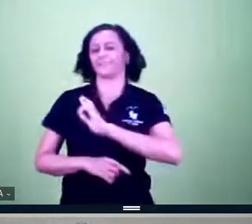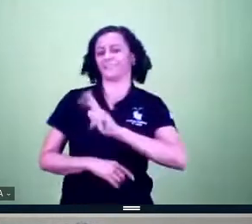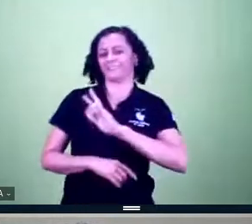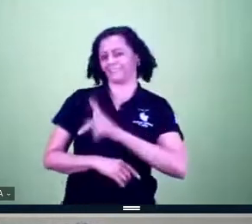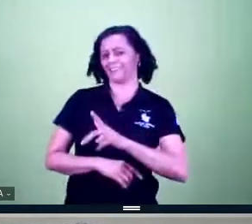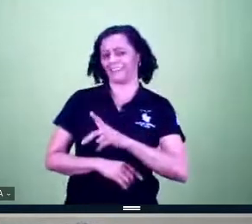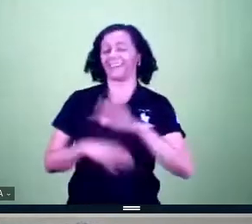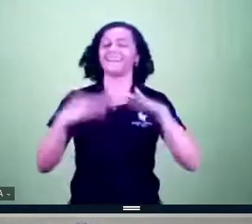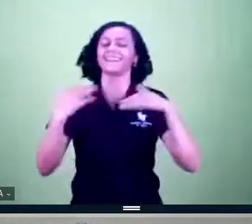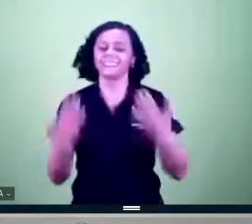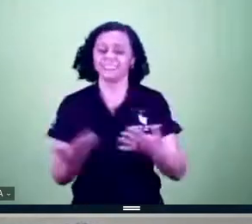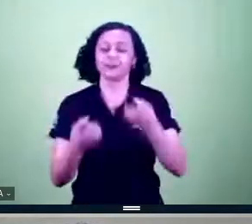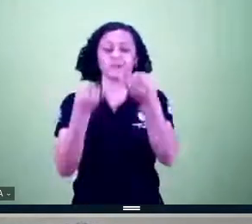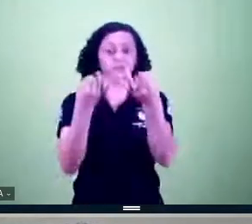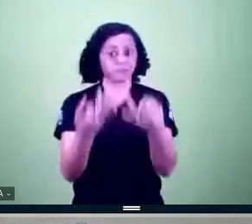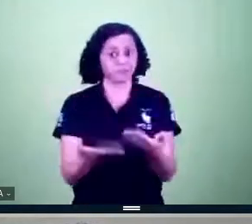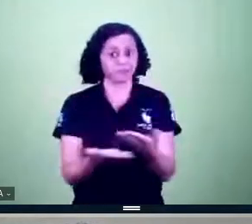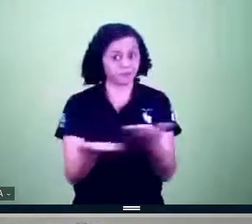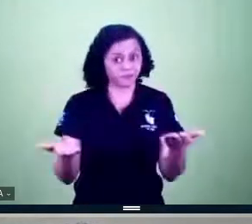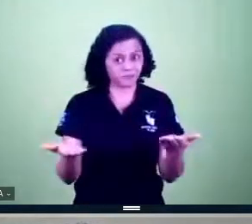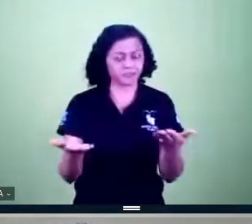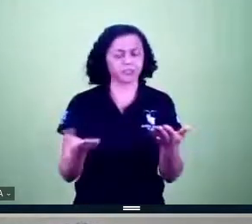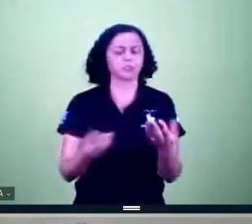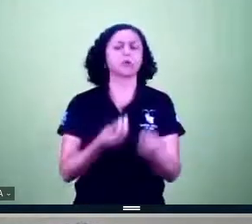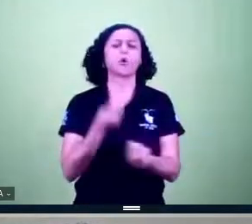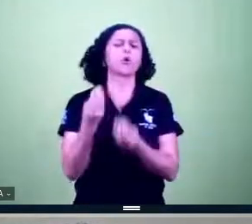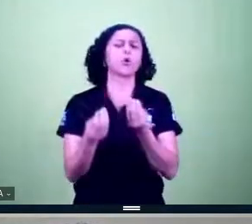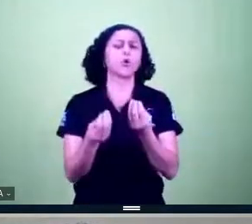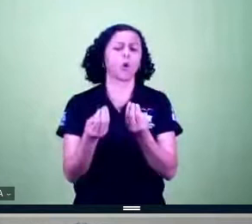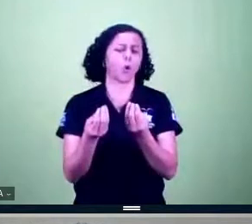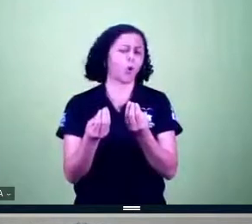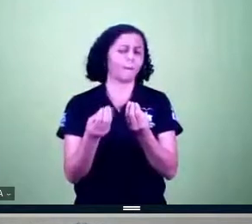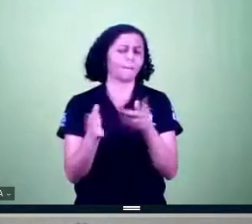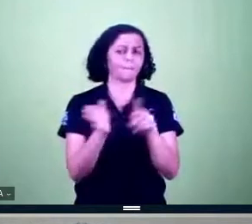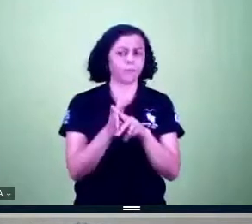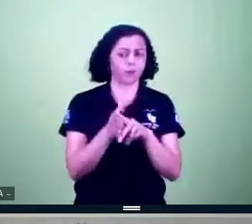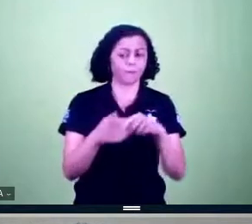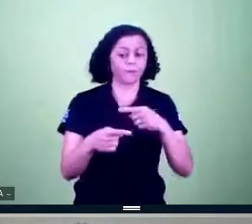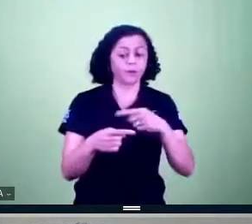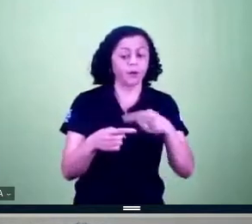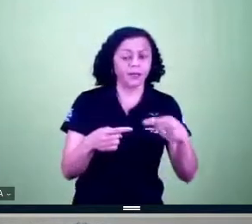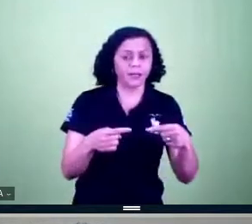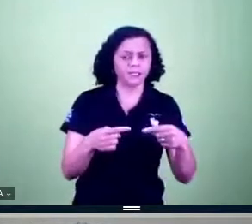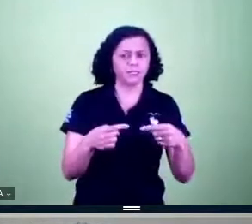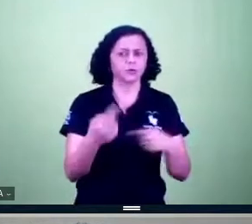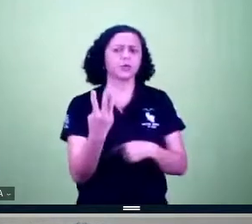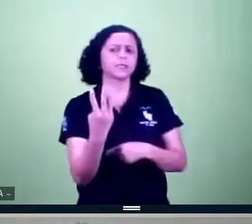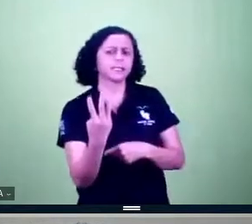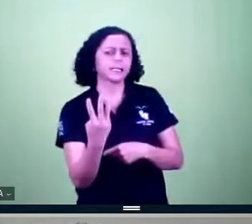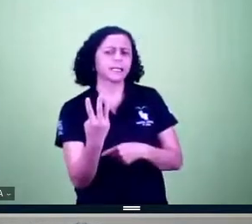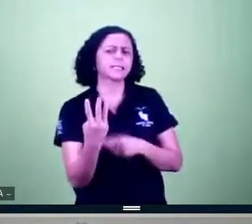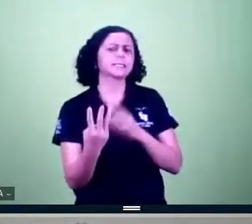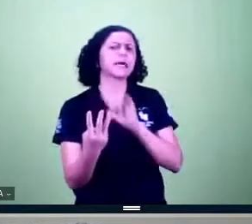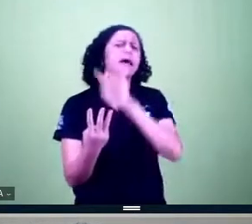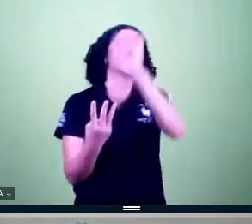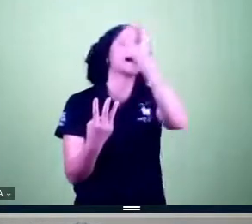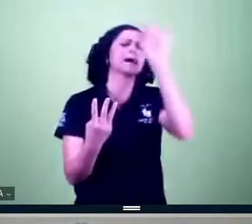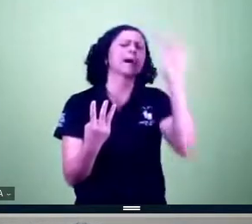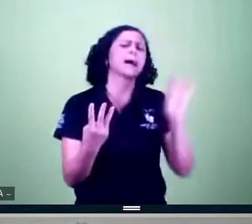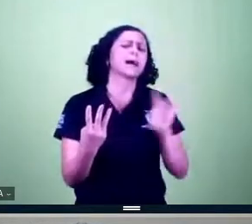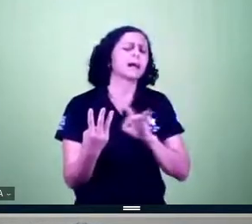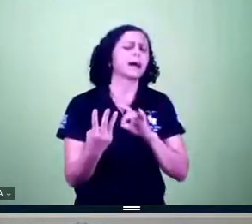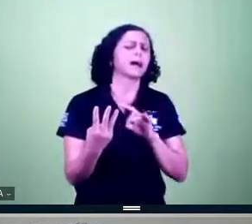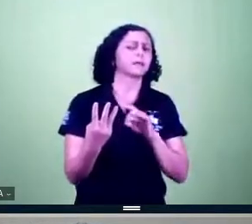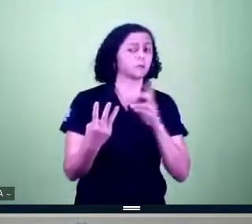corrente eu falei que é. E a tensão em cima dos 3 resistores? Ou melhor dizendo, a queda de tensão em cima dos 3